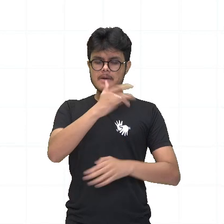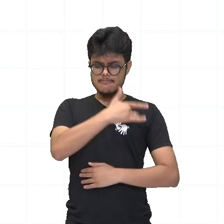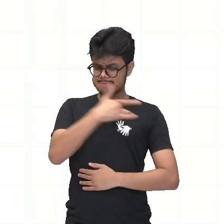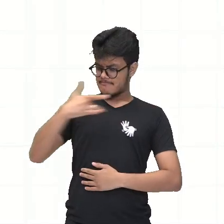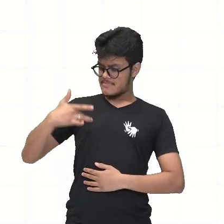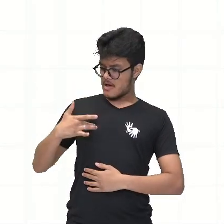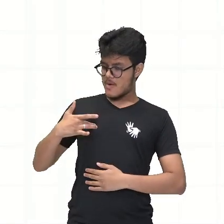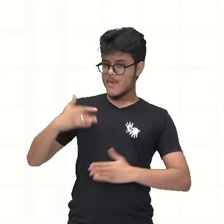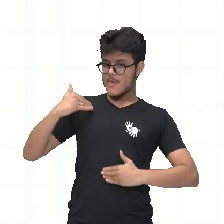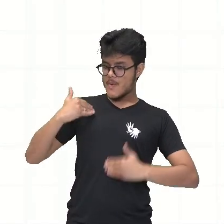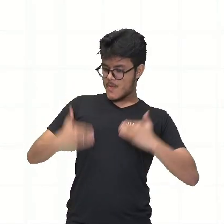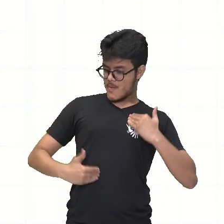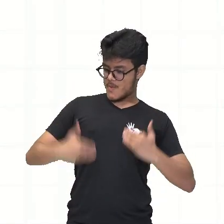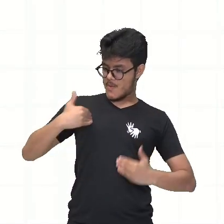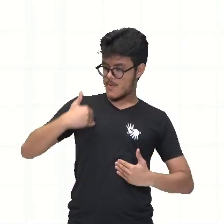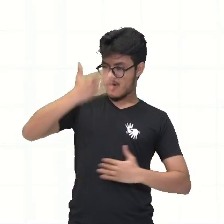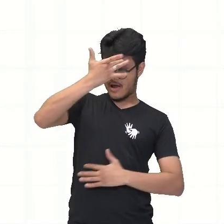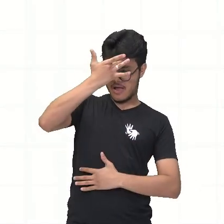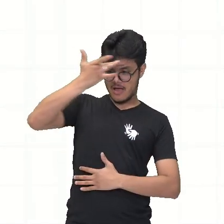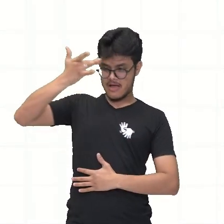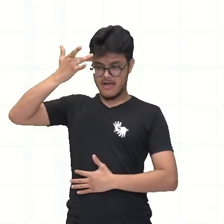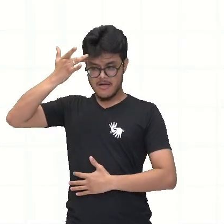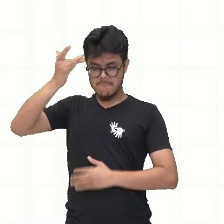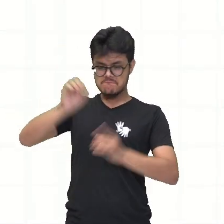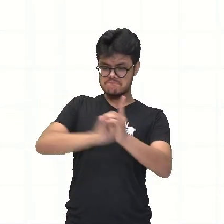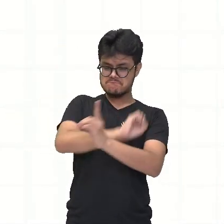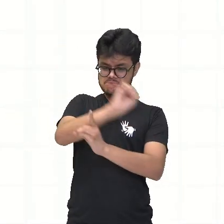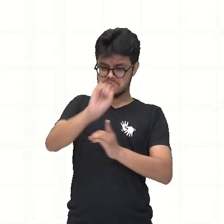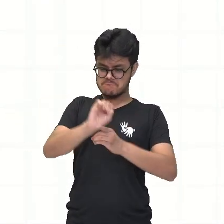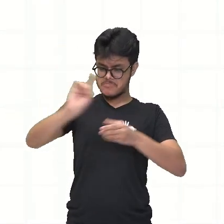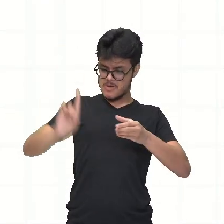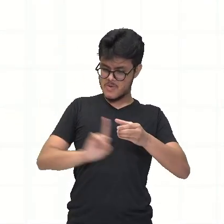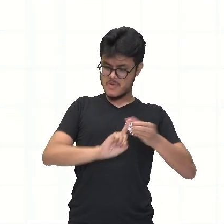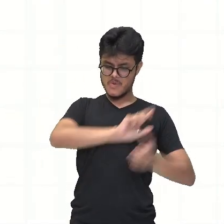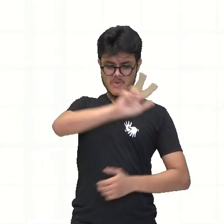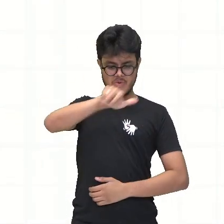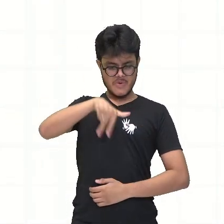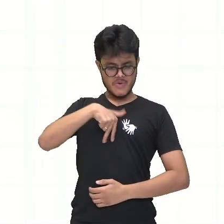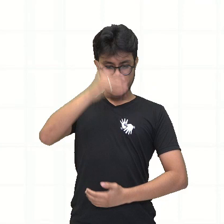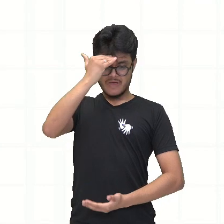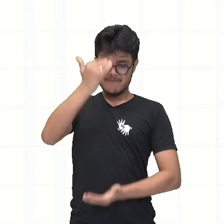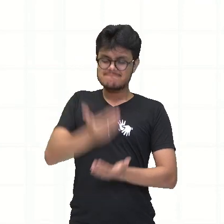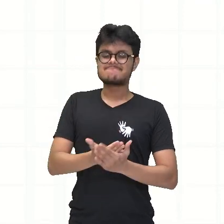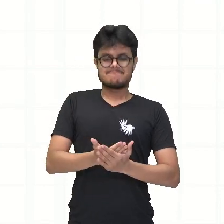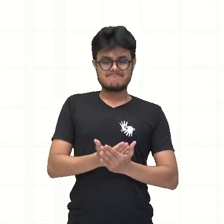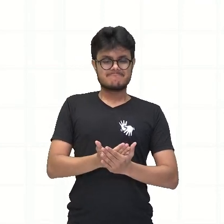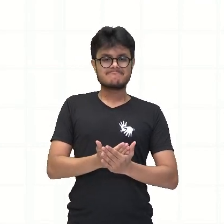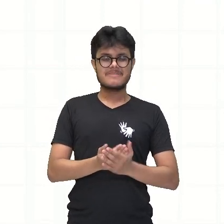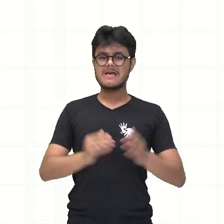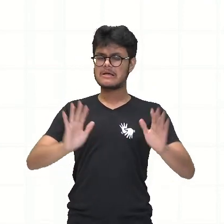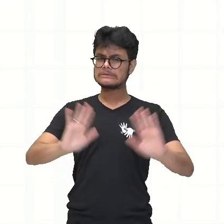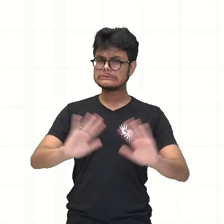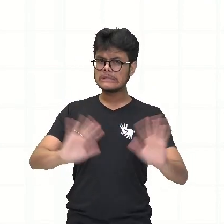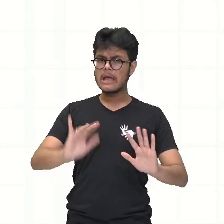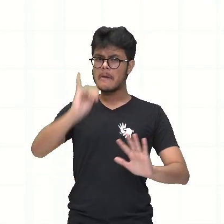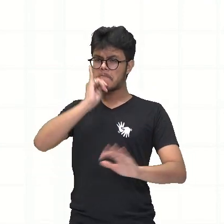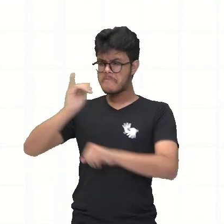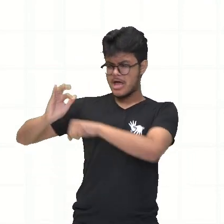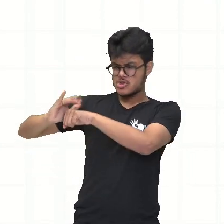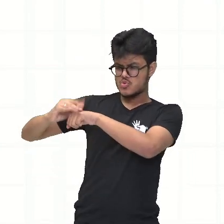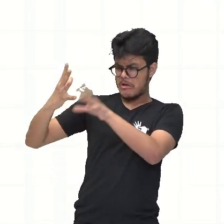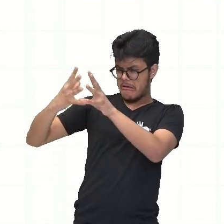bem-estar físico, mental, social e espiritual, e não somente a ausência de doenças